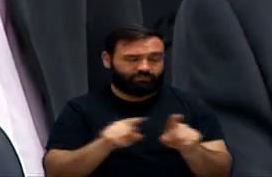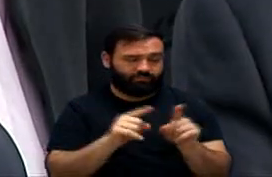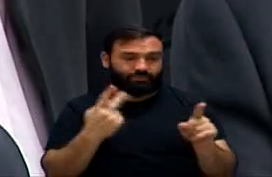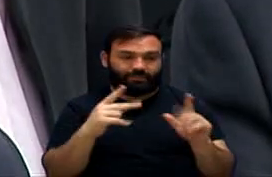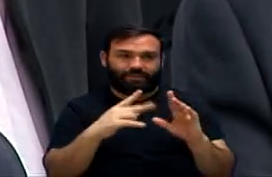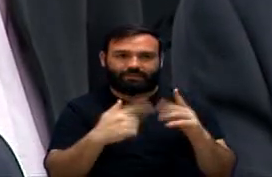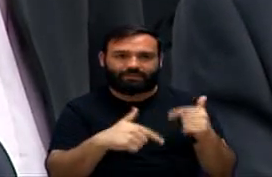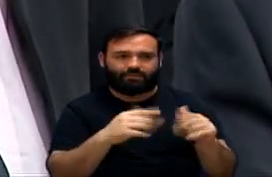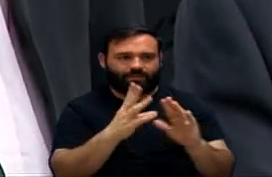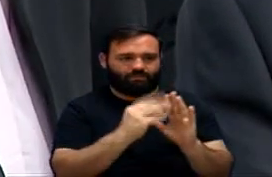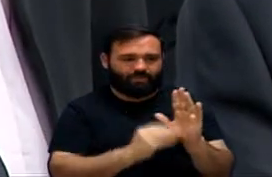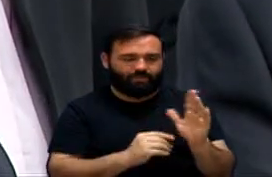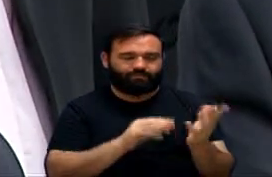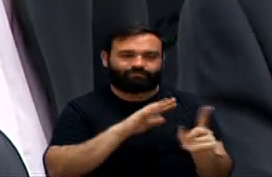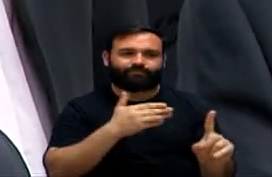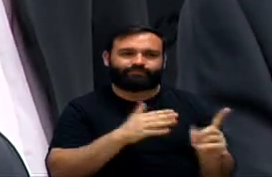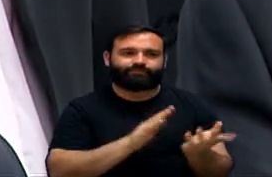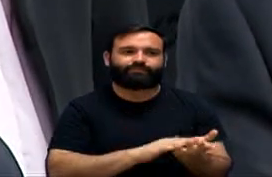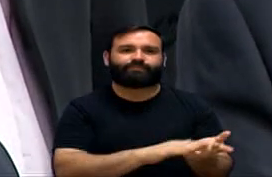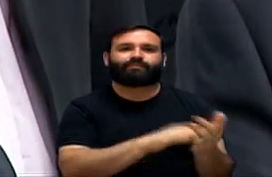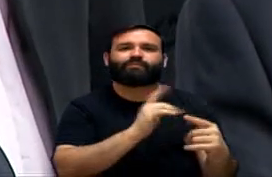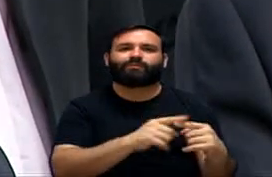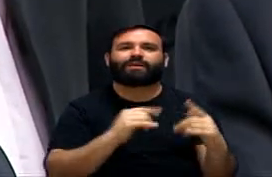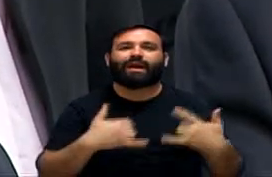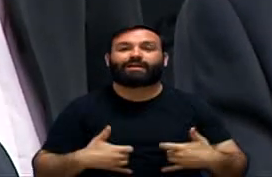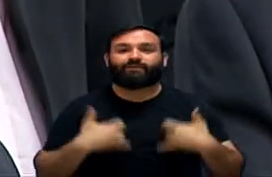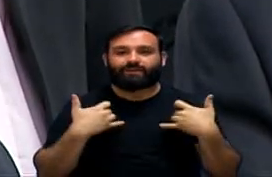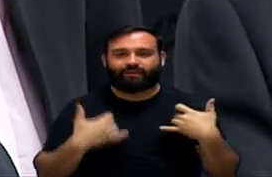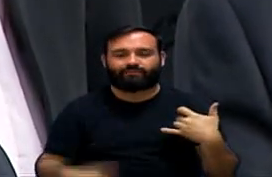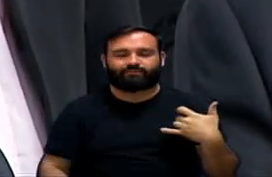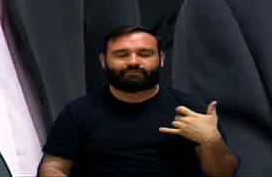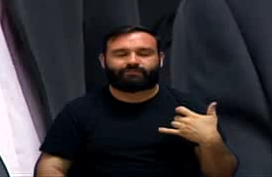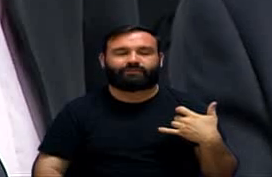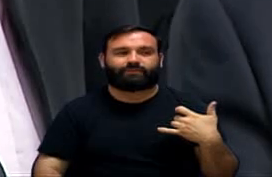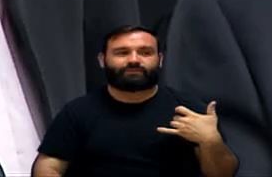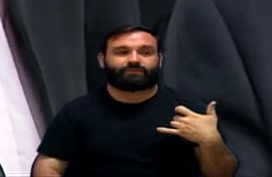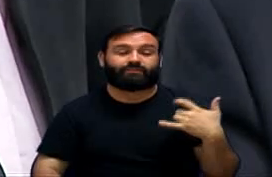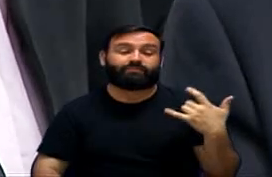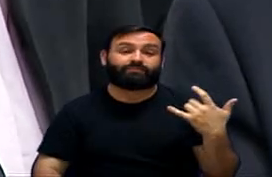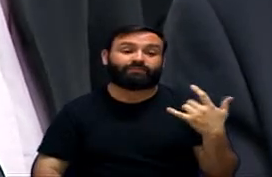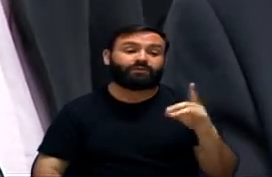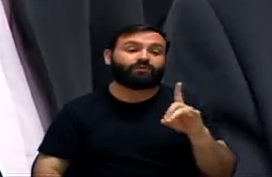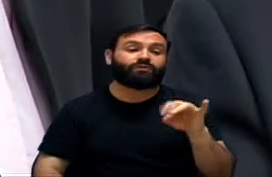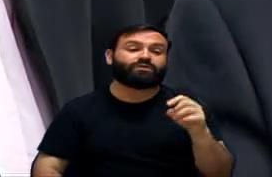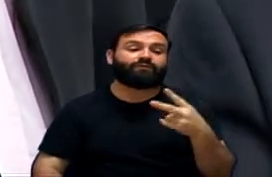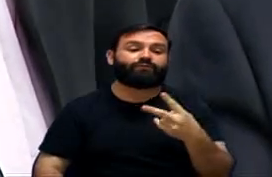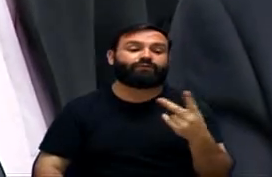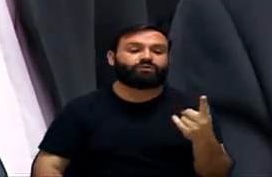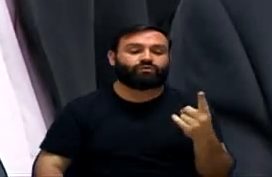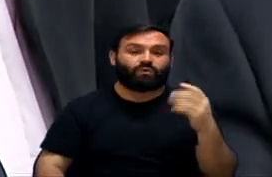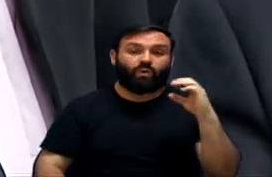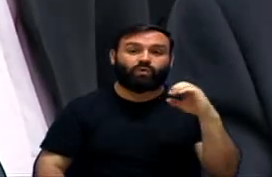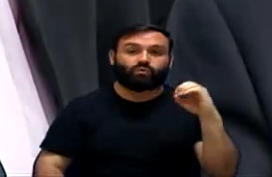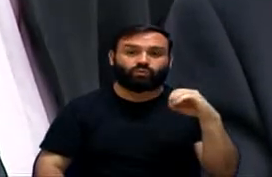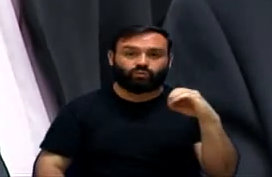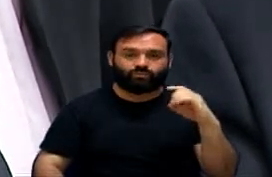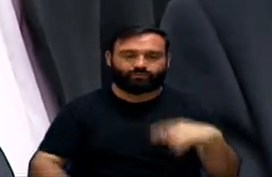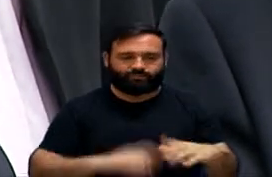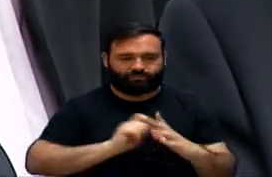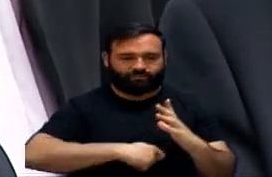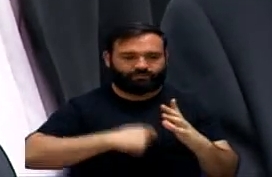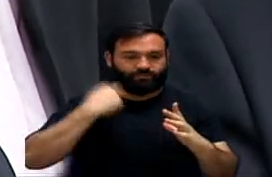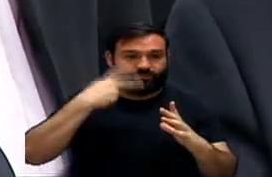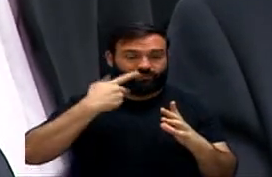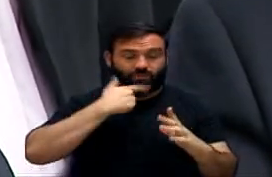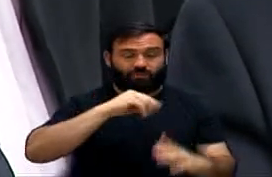ata de seus trabalhos voto de congratulações pela passagem de sua data natalícia comemorada no dia 21 de outubro assina o vereador